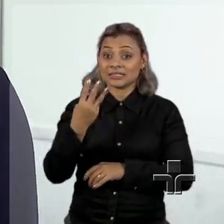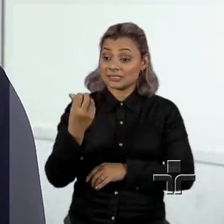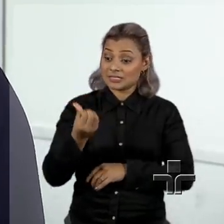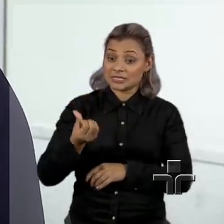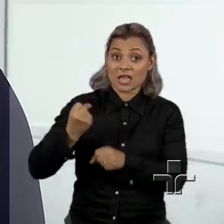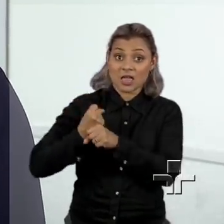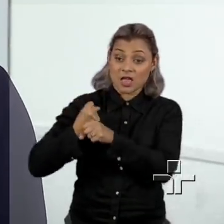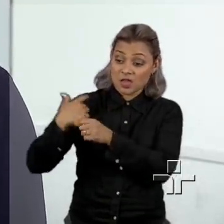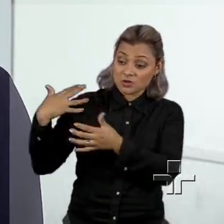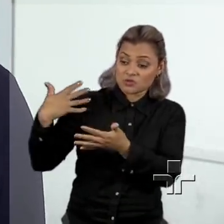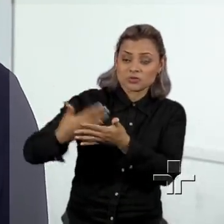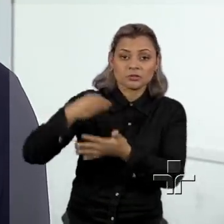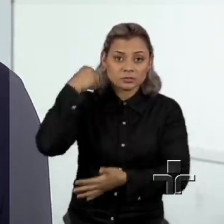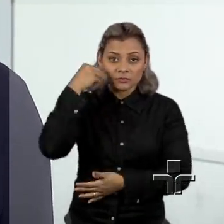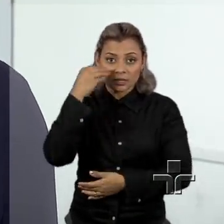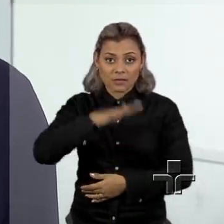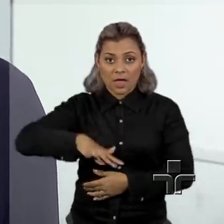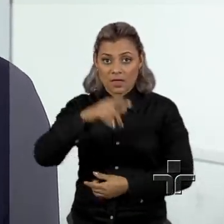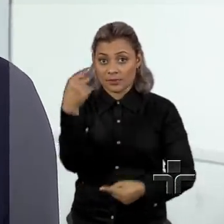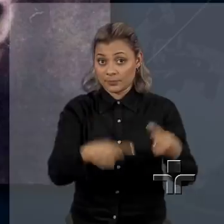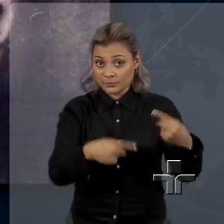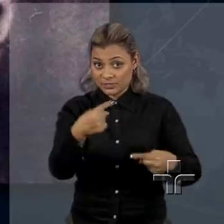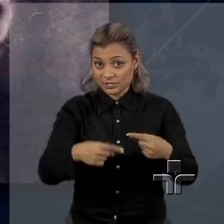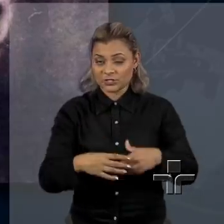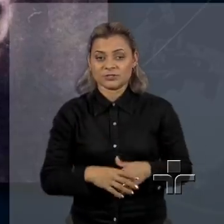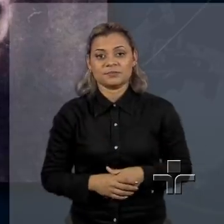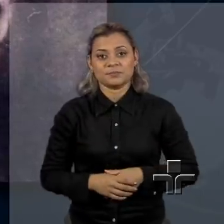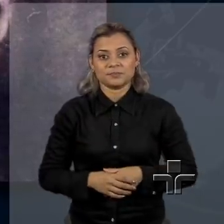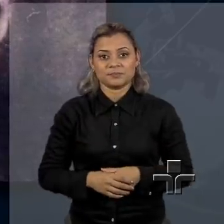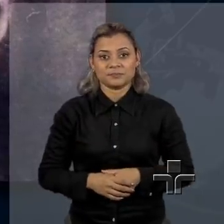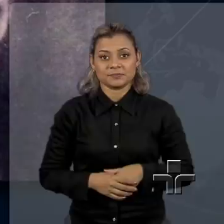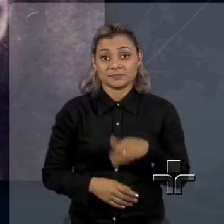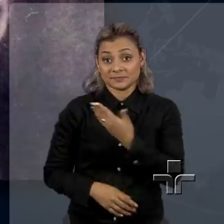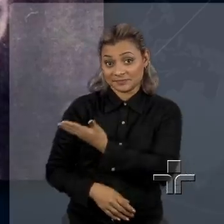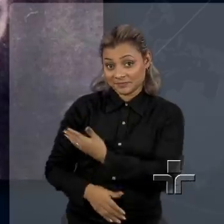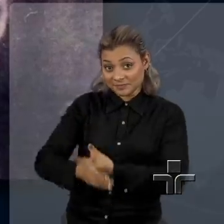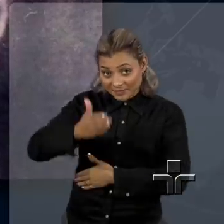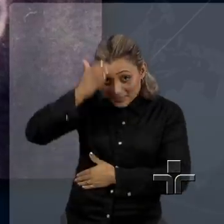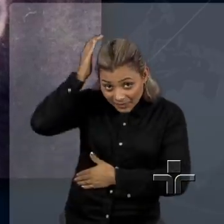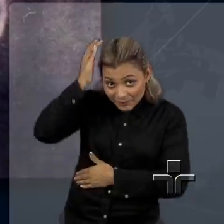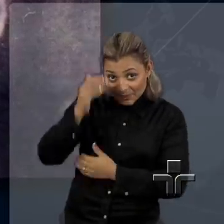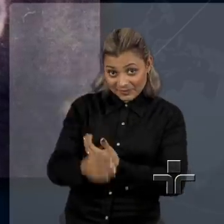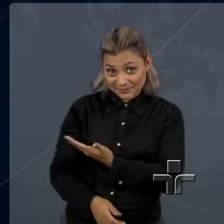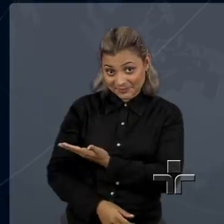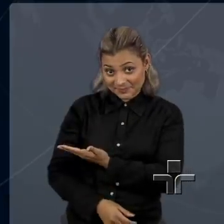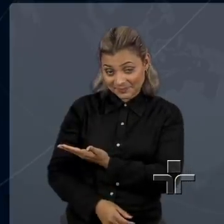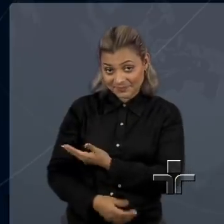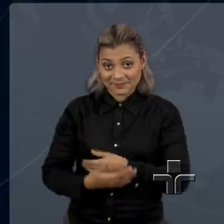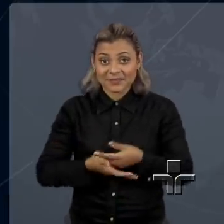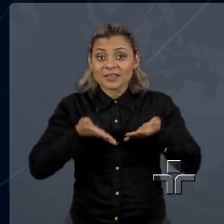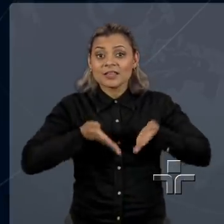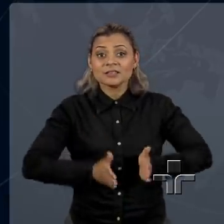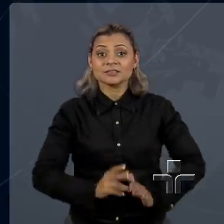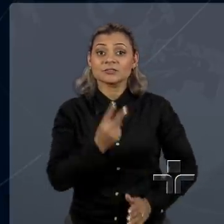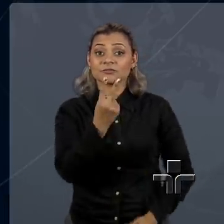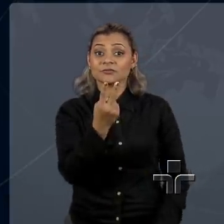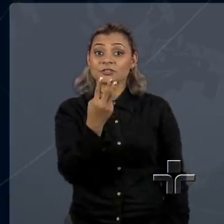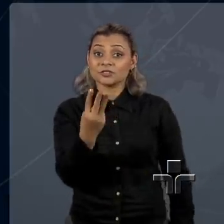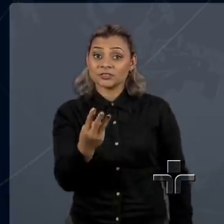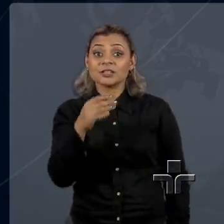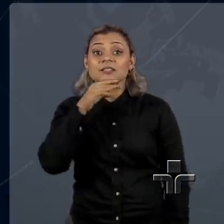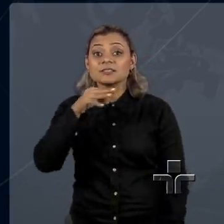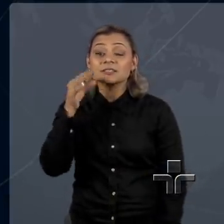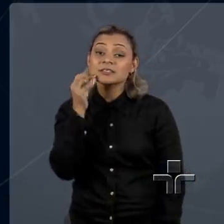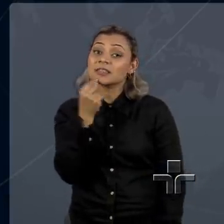de experiência na vida na política. Michel Miguel Elias Temer Lulia nasceu em 23 de setembro